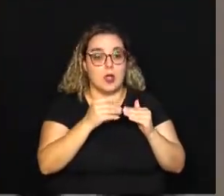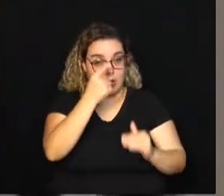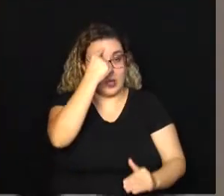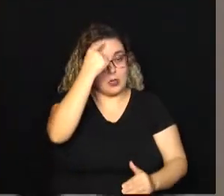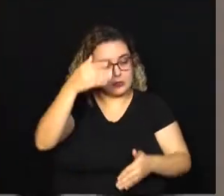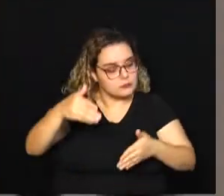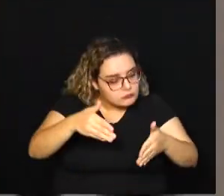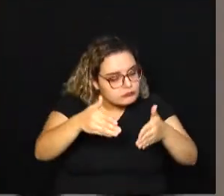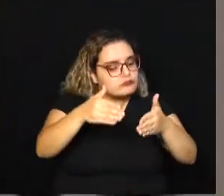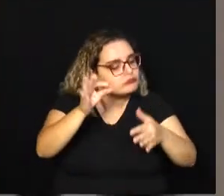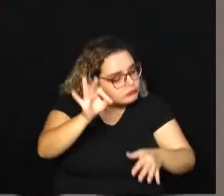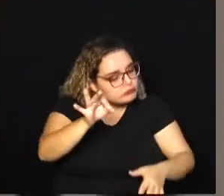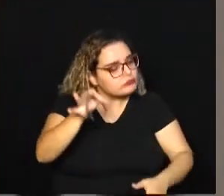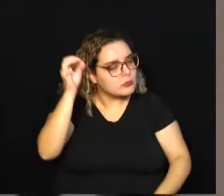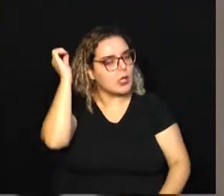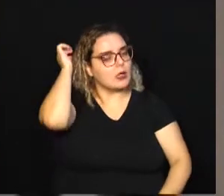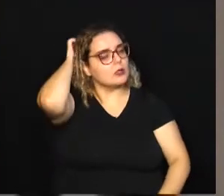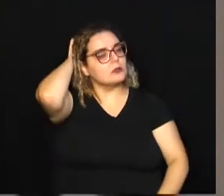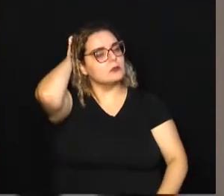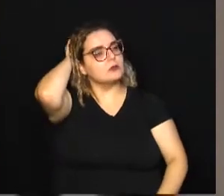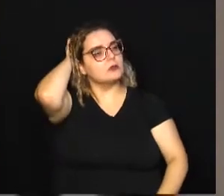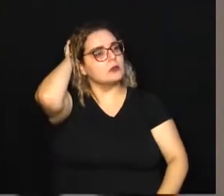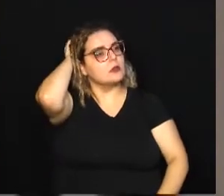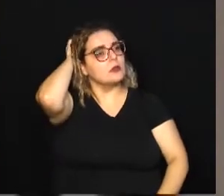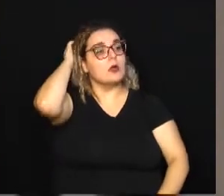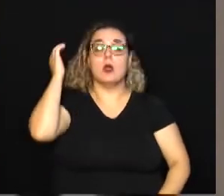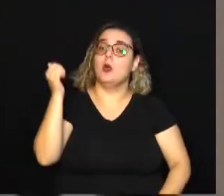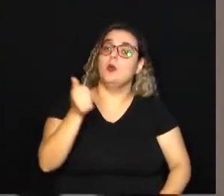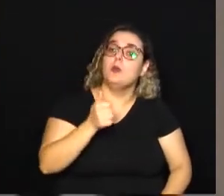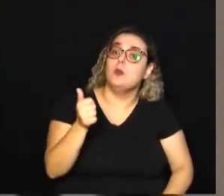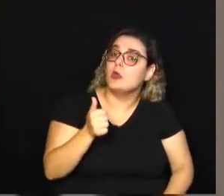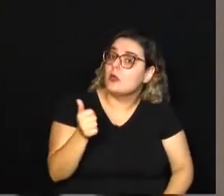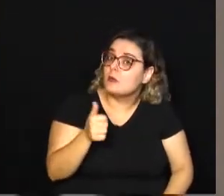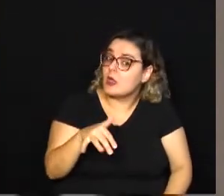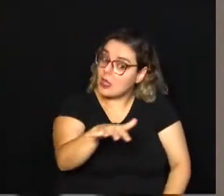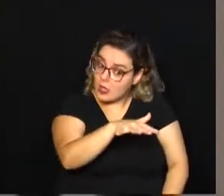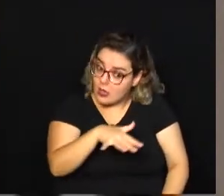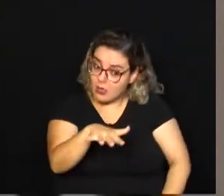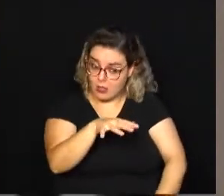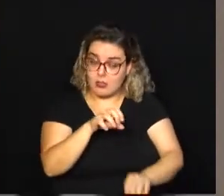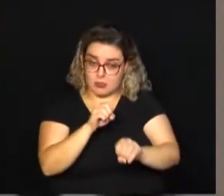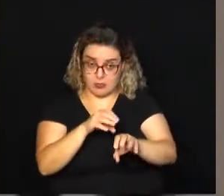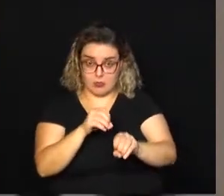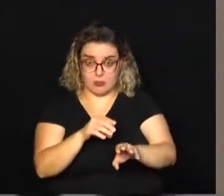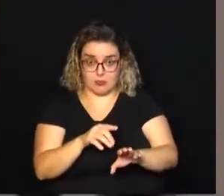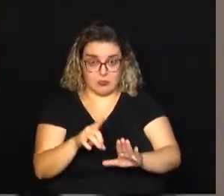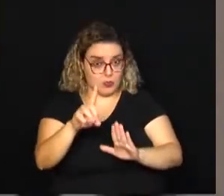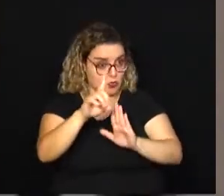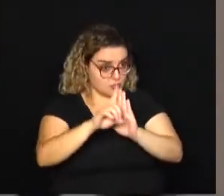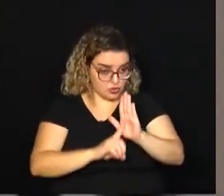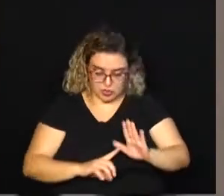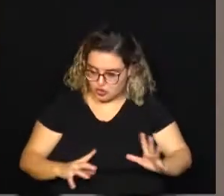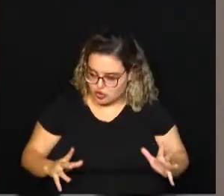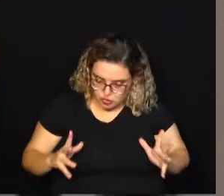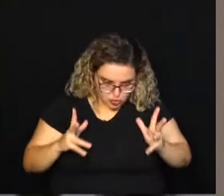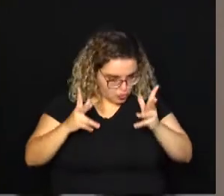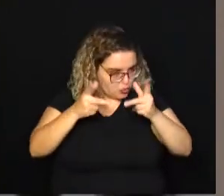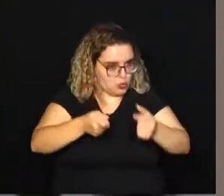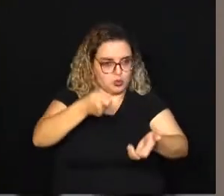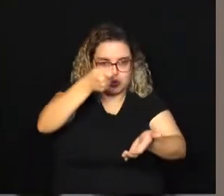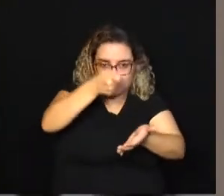questão. Primeiro que a educação não é um direito inalienável, um